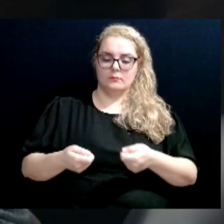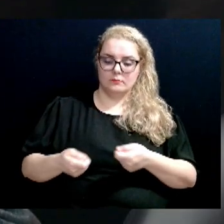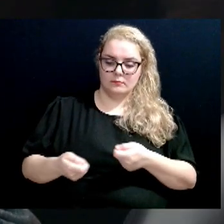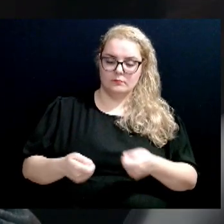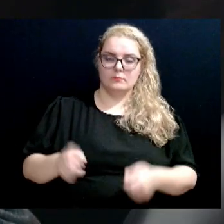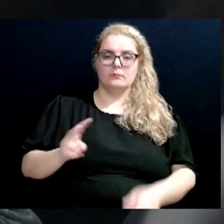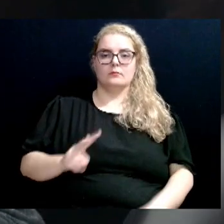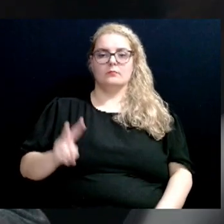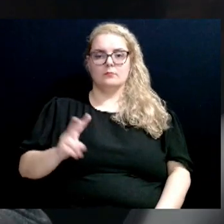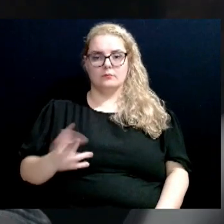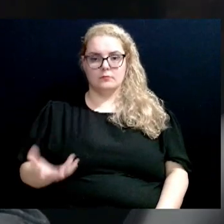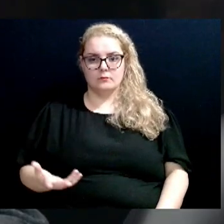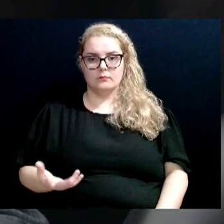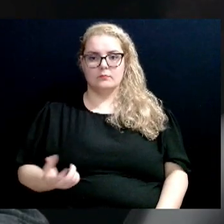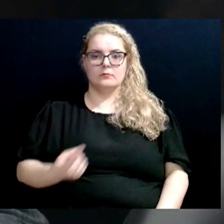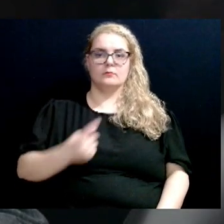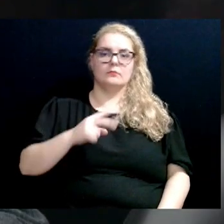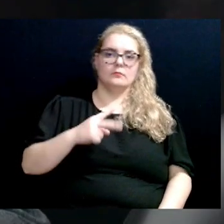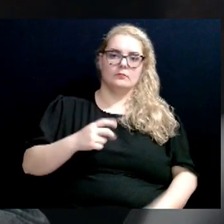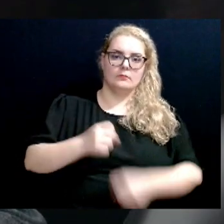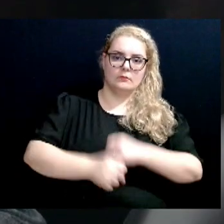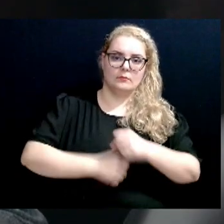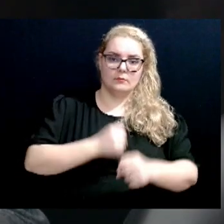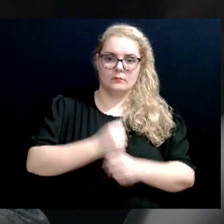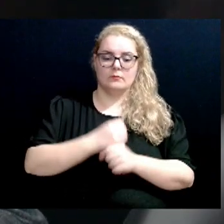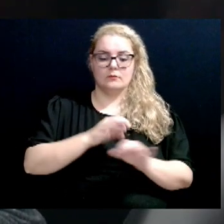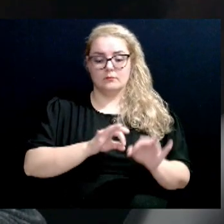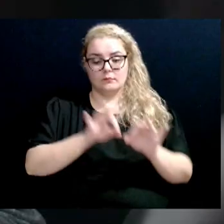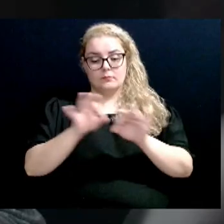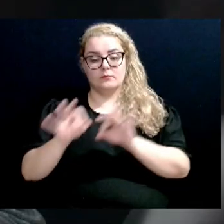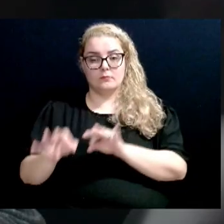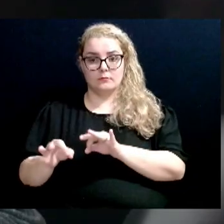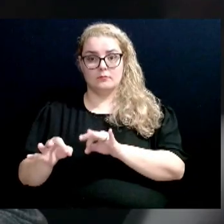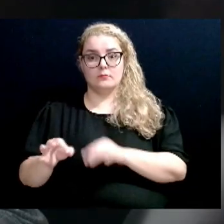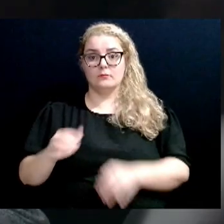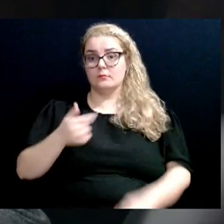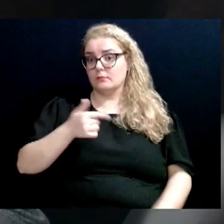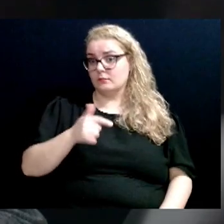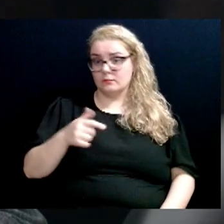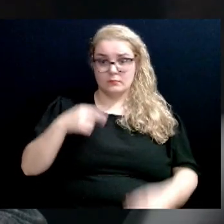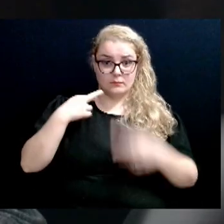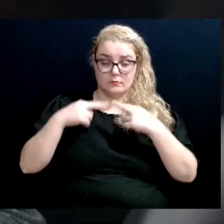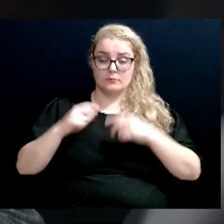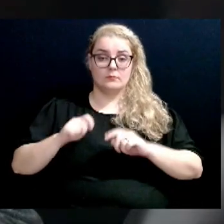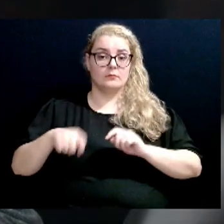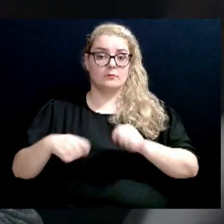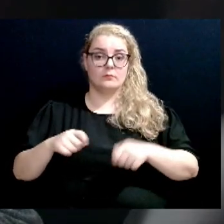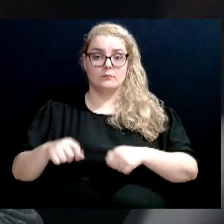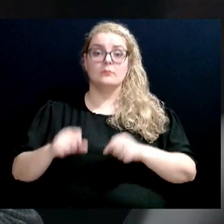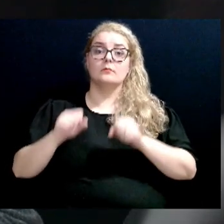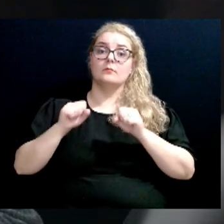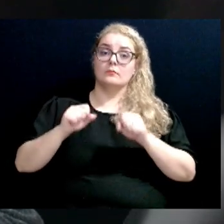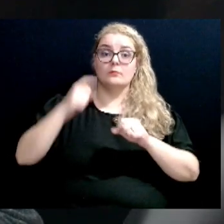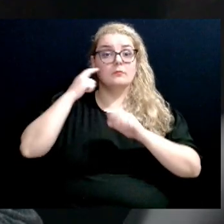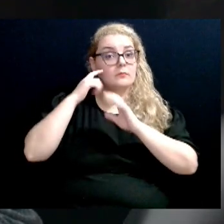uma vez por ano, com acompanhamento, não tendo queixas e sintomas, pode-se pensar em